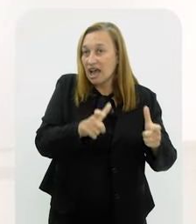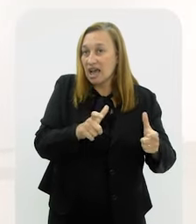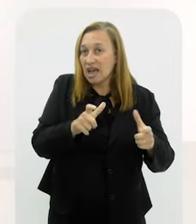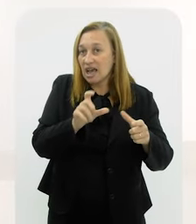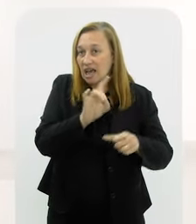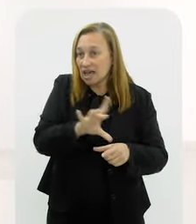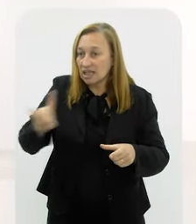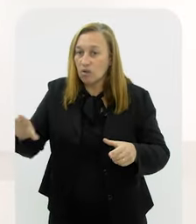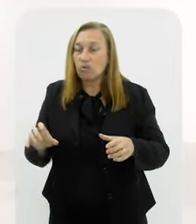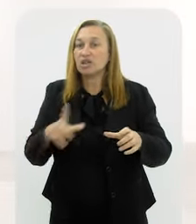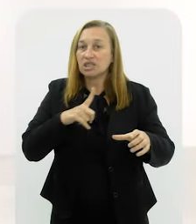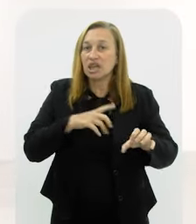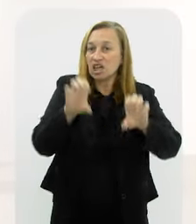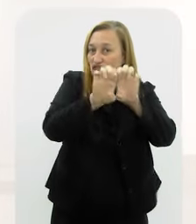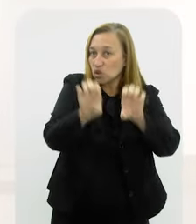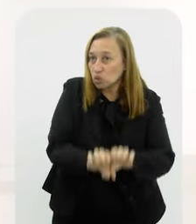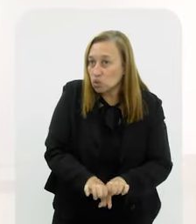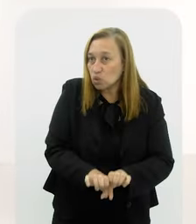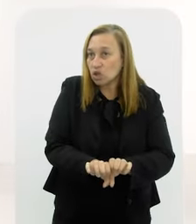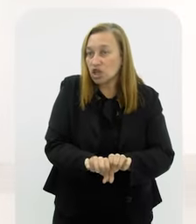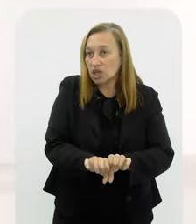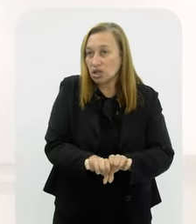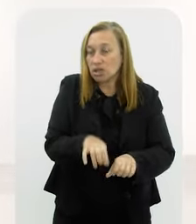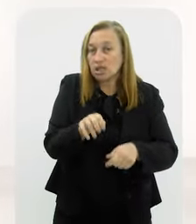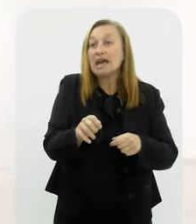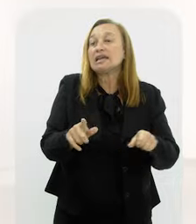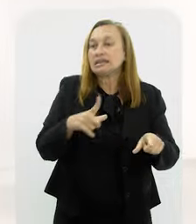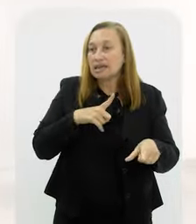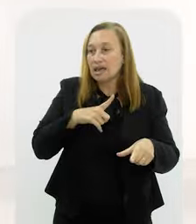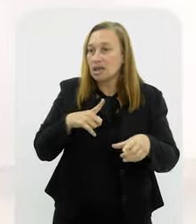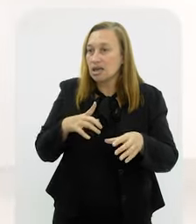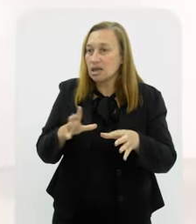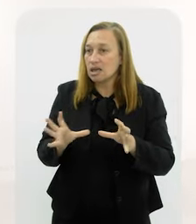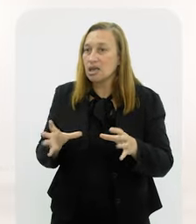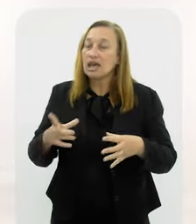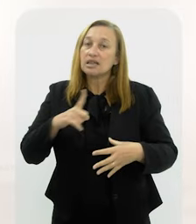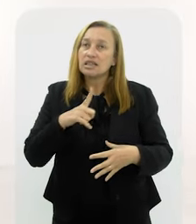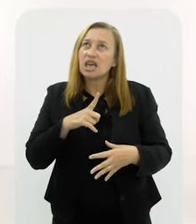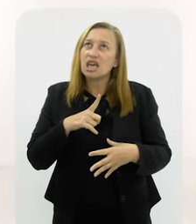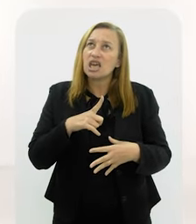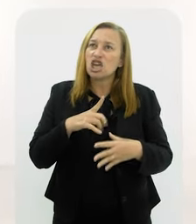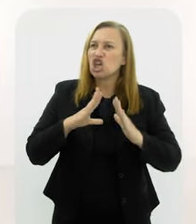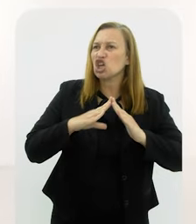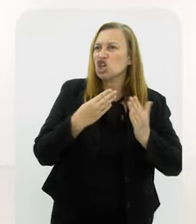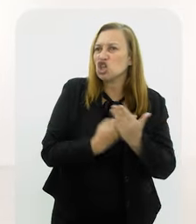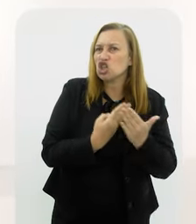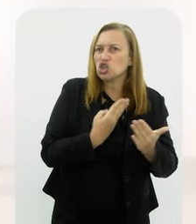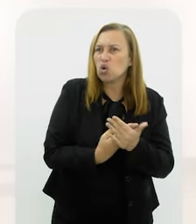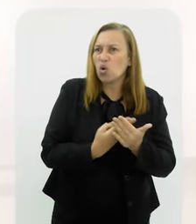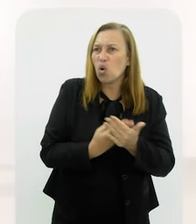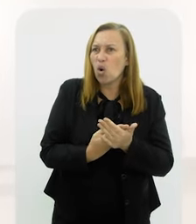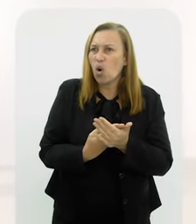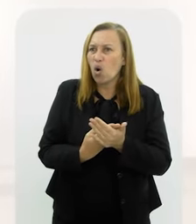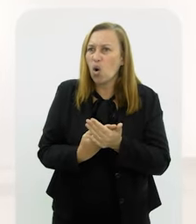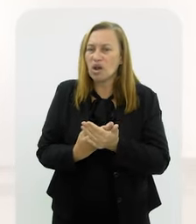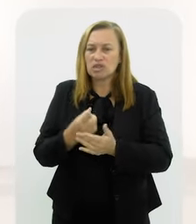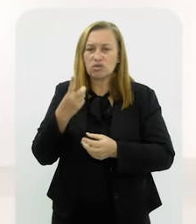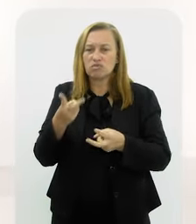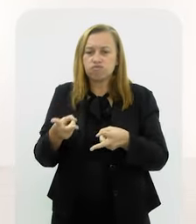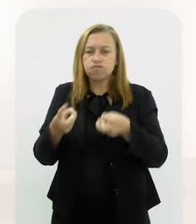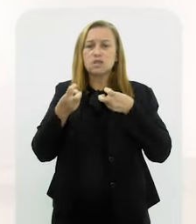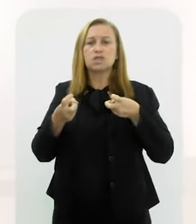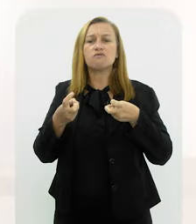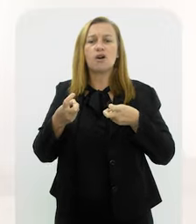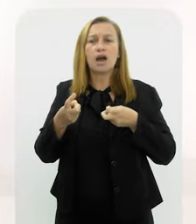tem a sua estrutura de instrumentação, tem até arrumação, por exemplo, tem escola que depois, se você